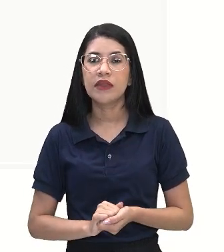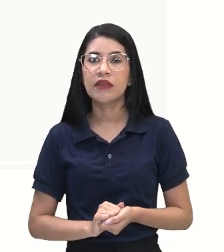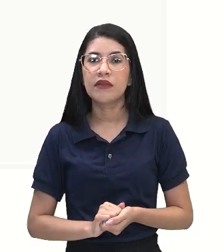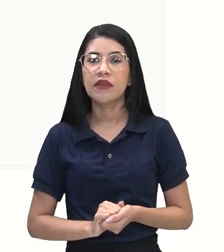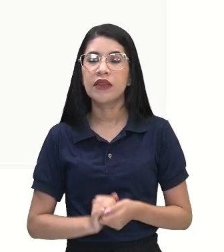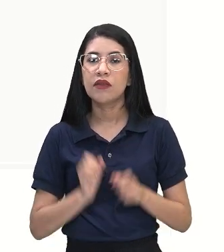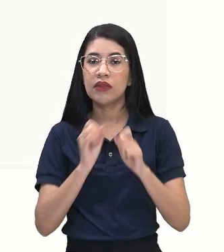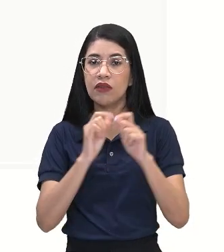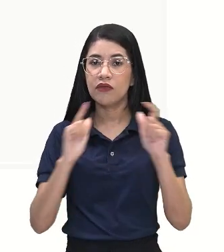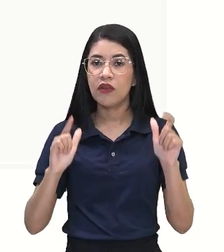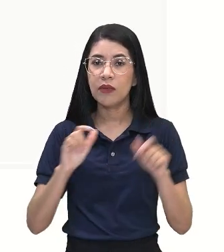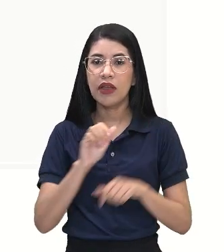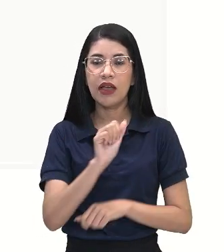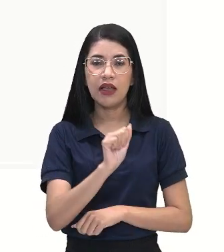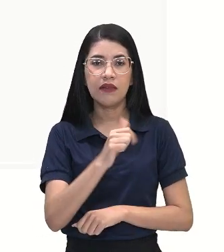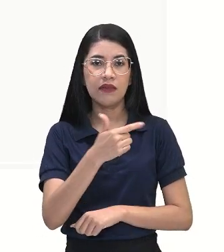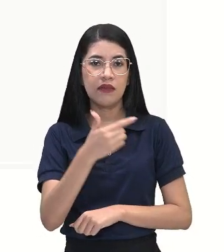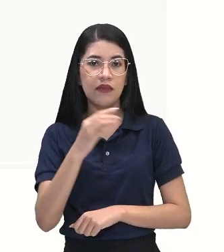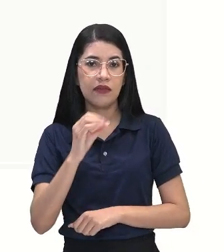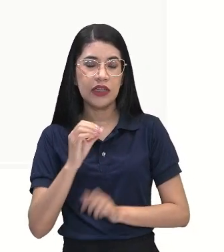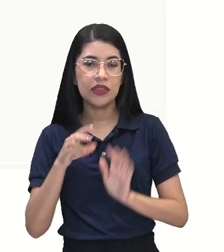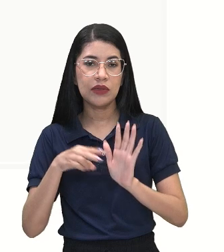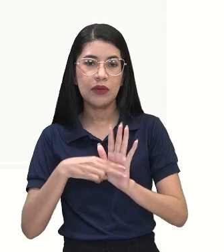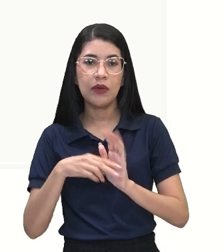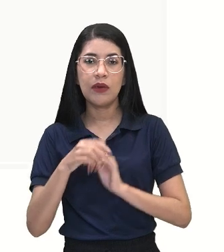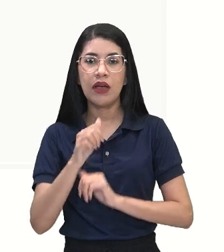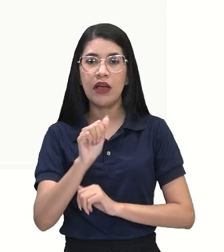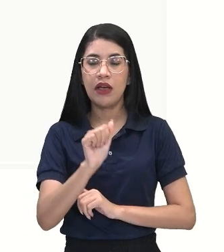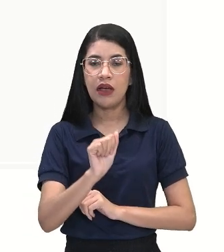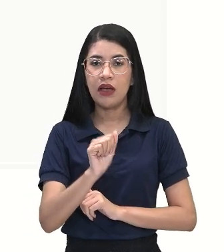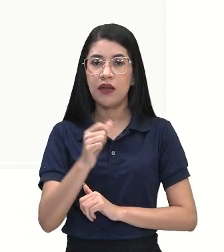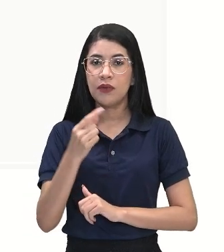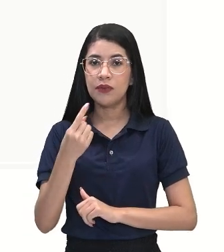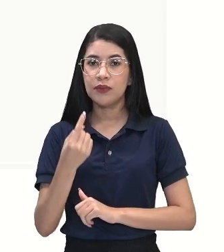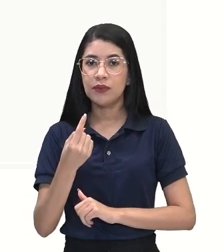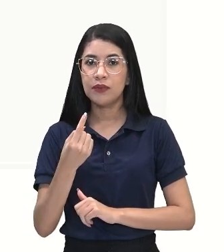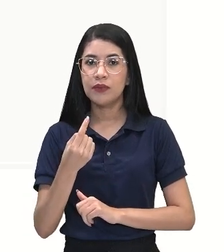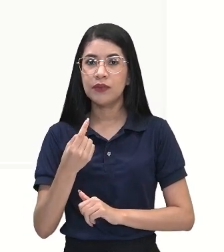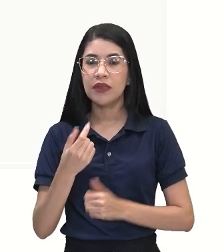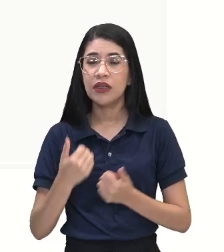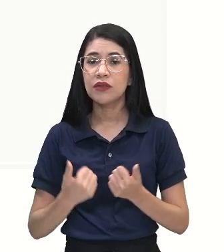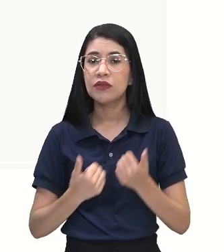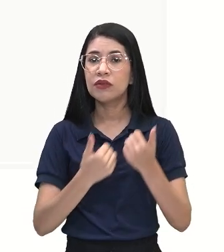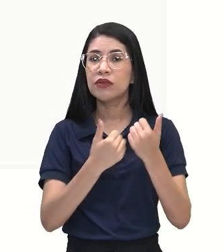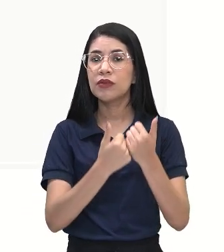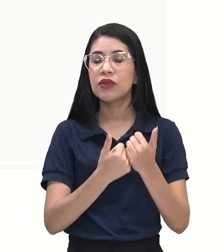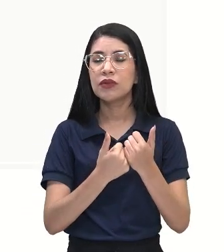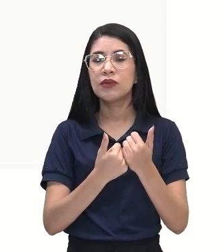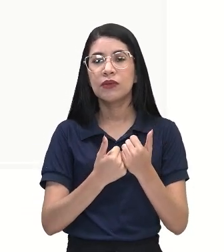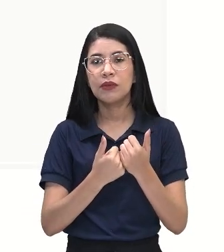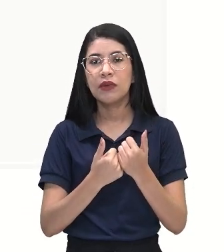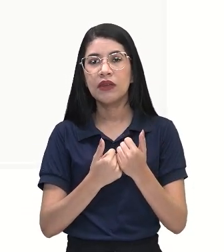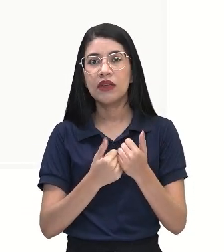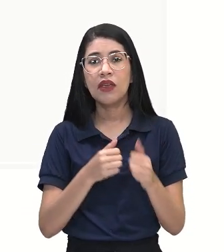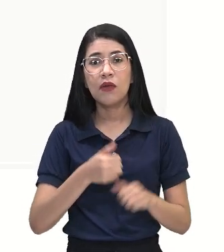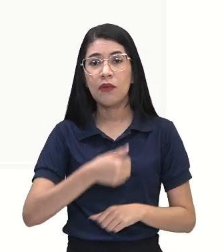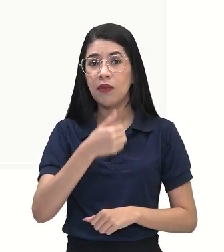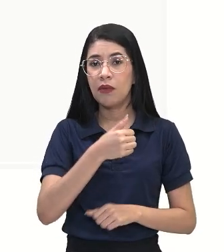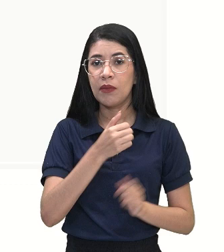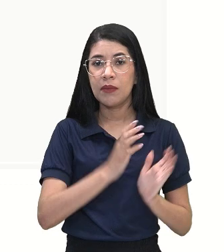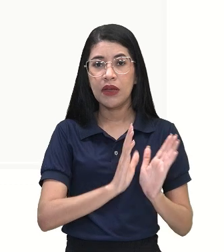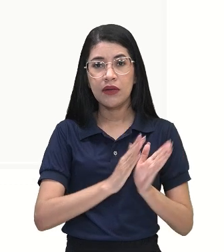A20 igual a 1. Quem é o A1? É o primeiro termo aqui da minha sequência, que é o